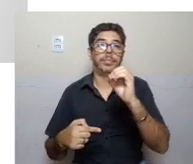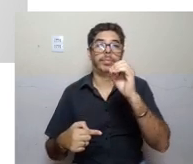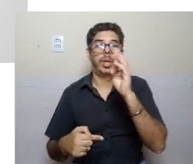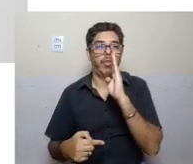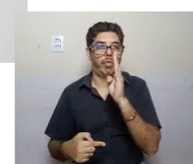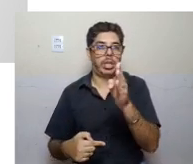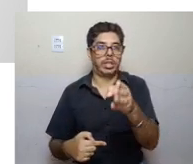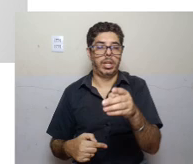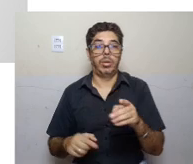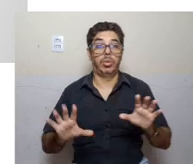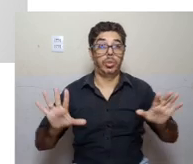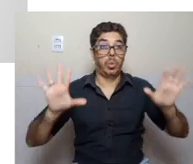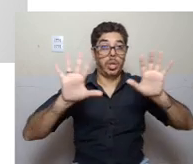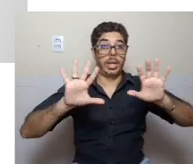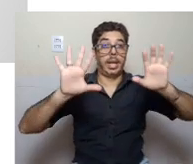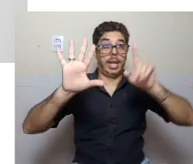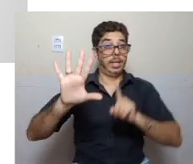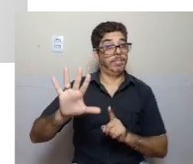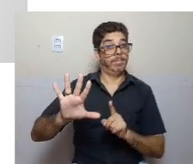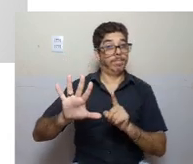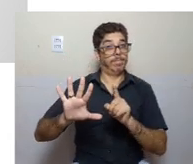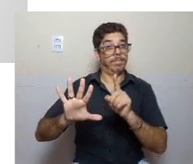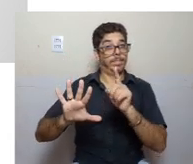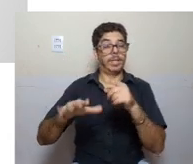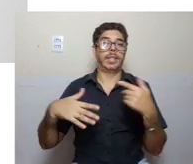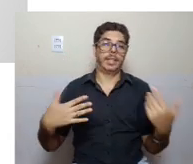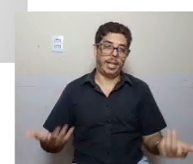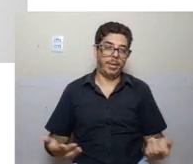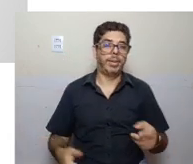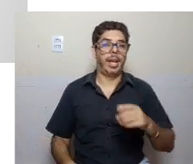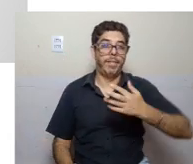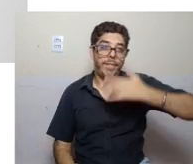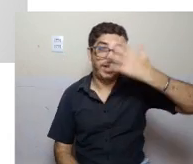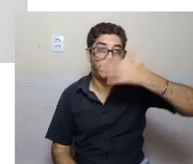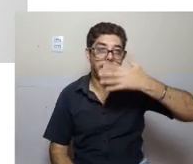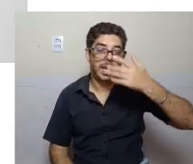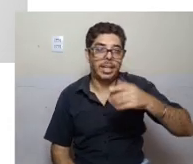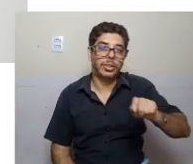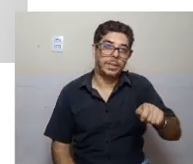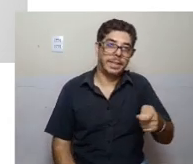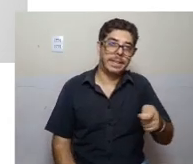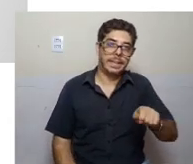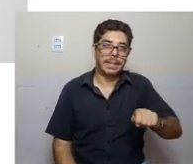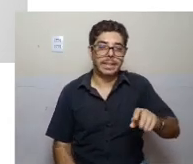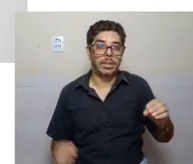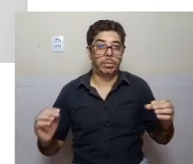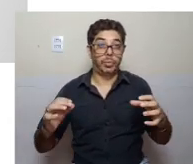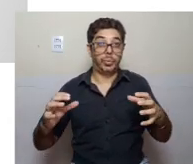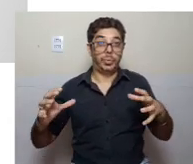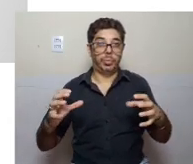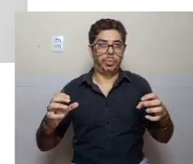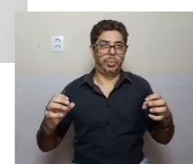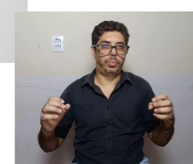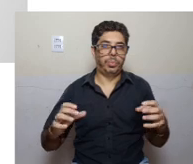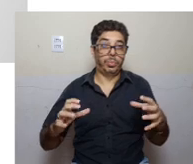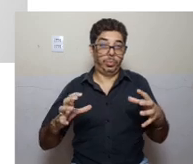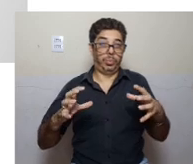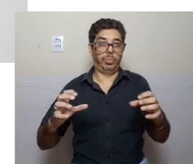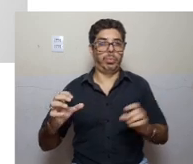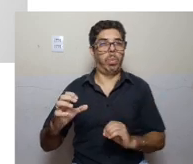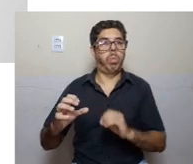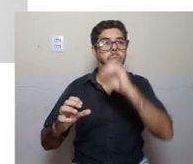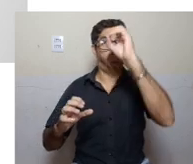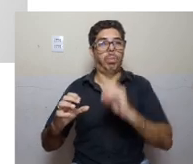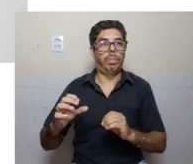vertical através da região dos campos. E a partir dessa igualdade, nós encontramos que a velocidade delas é exatamente a razão entre o